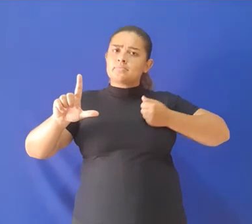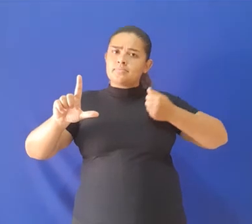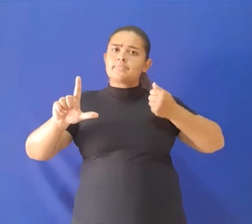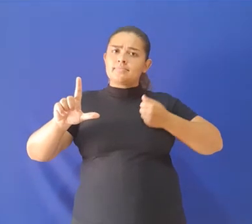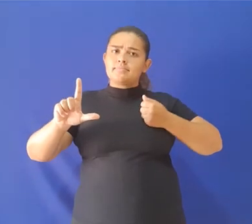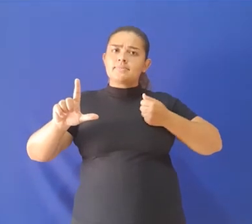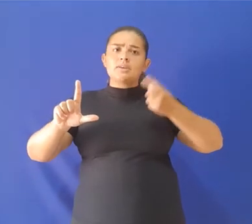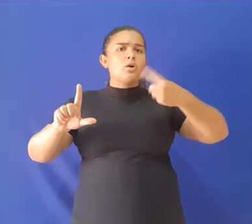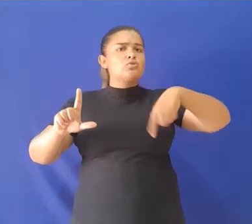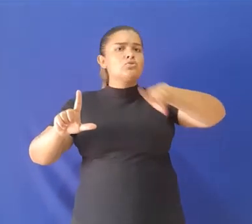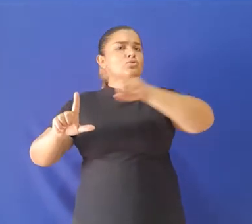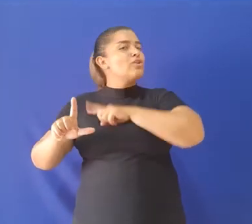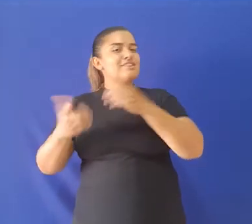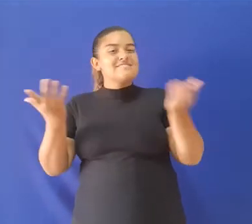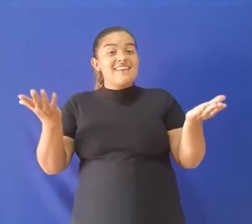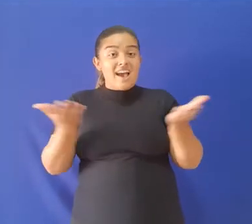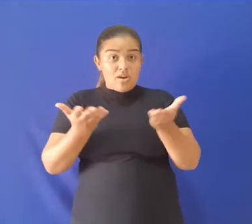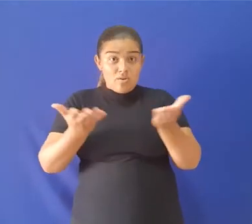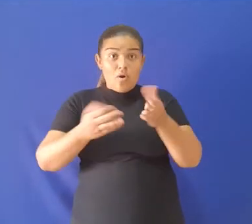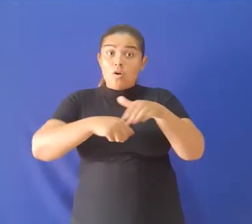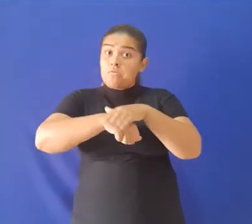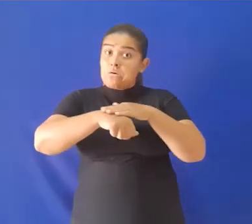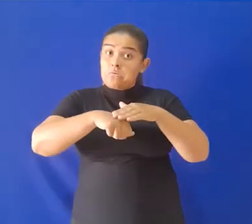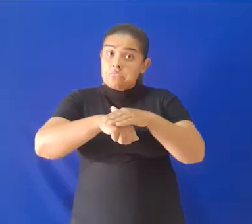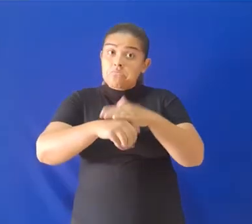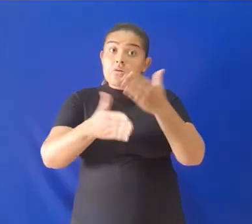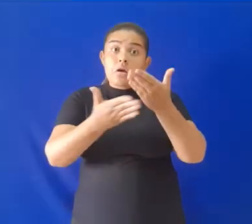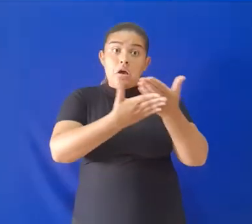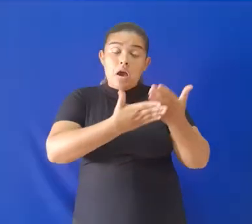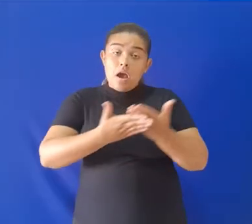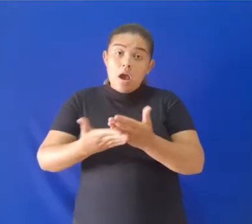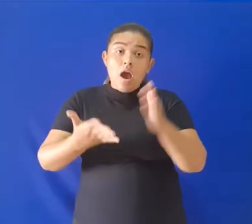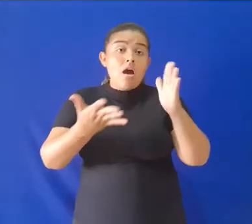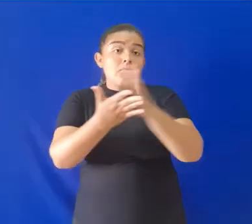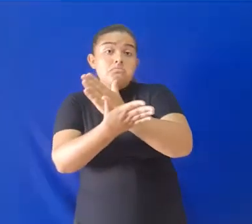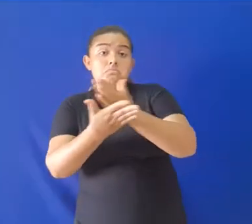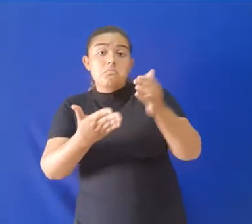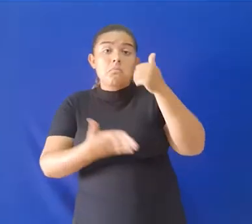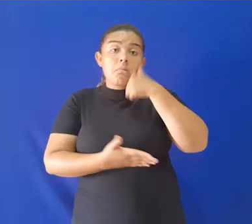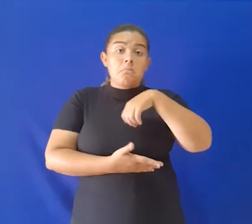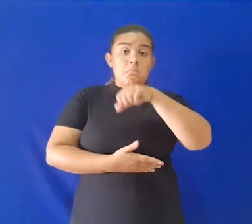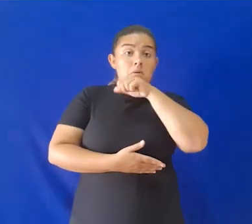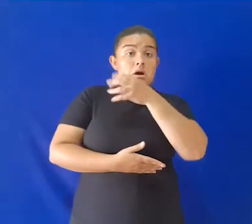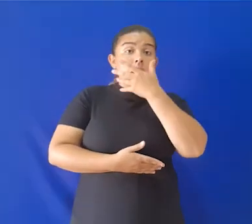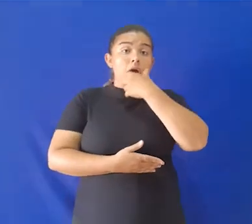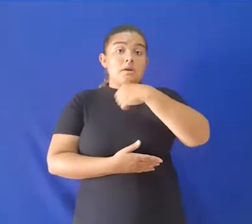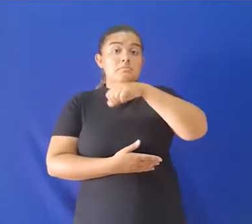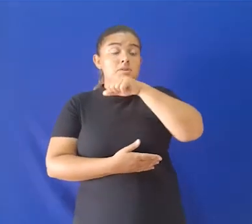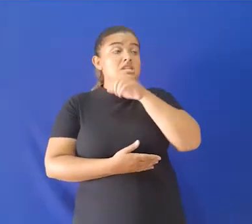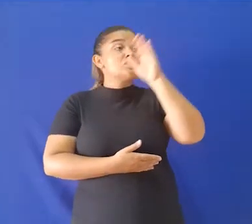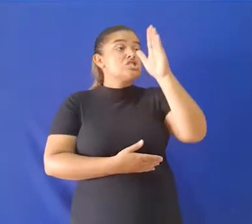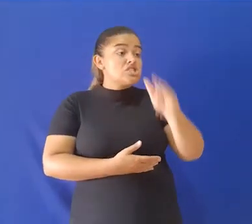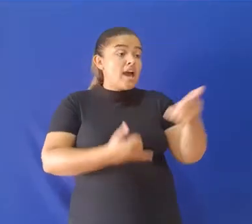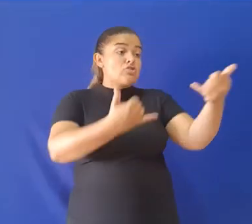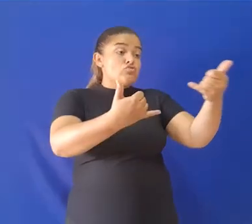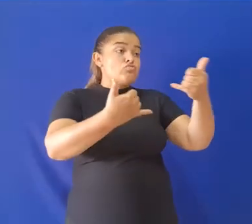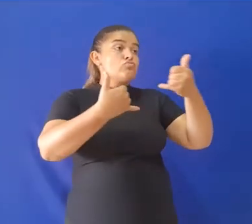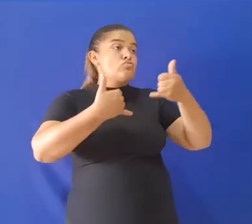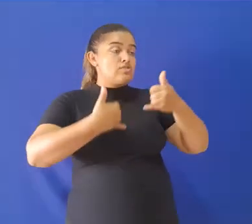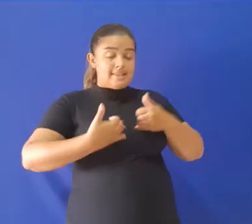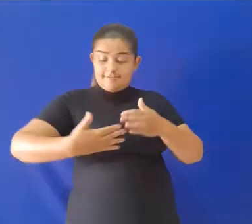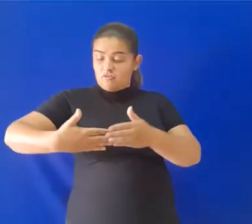são índices. E muito provavelmente, enquanto nós temos essa conversa, algum pai e alguma